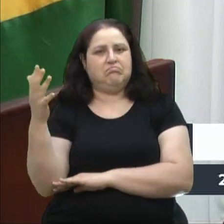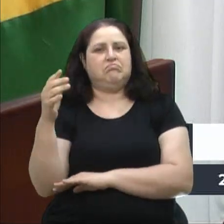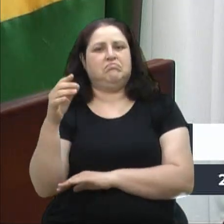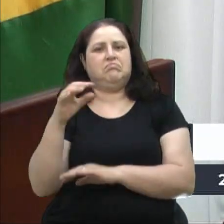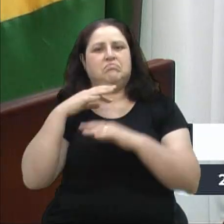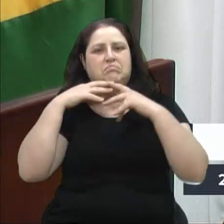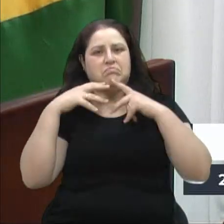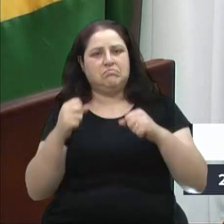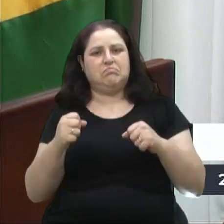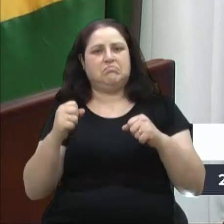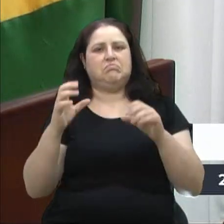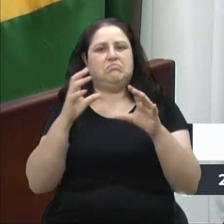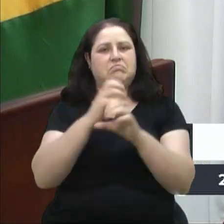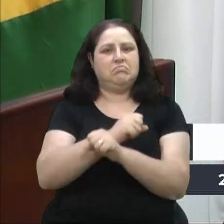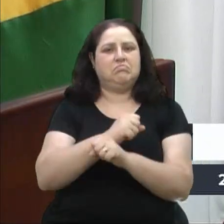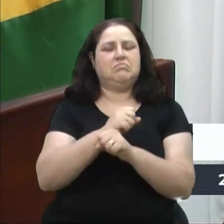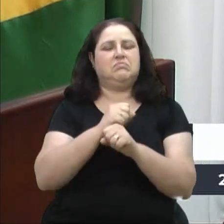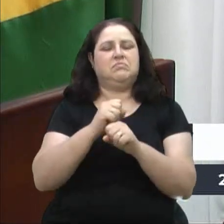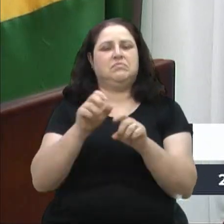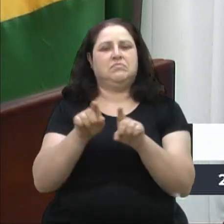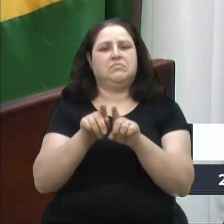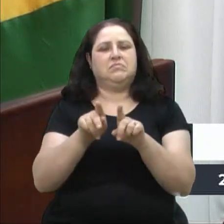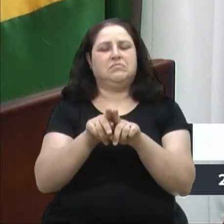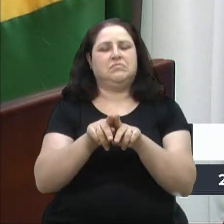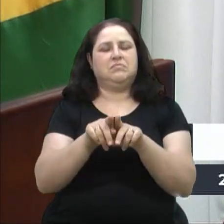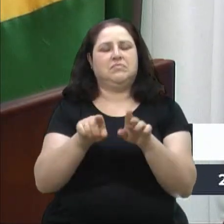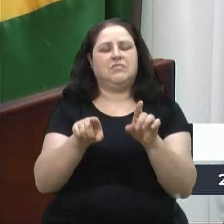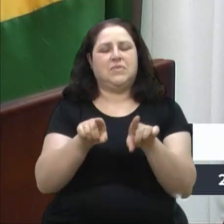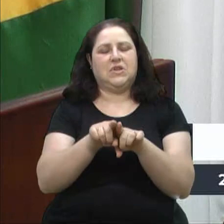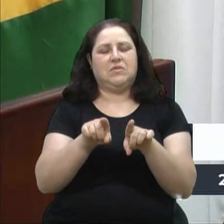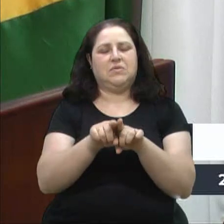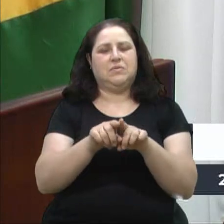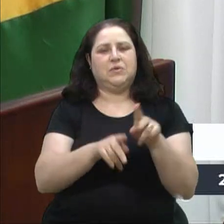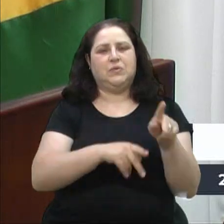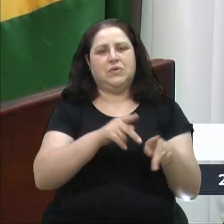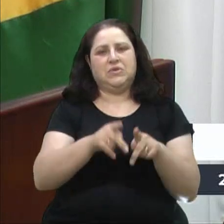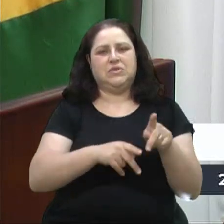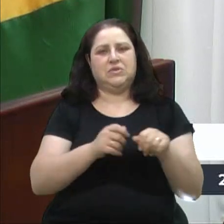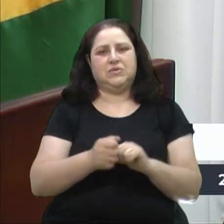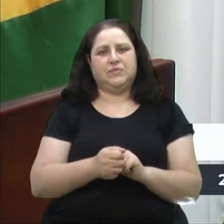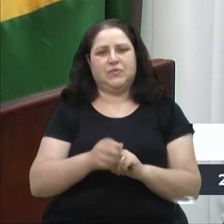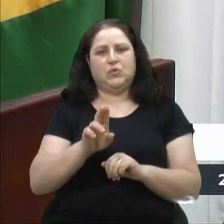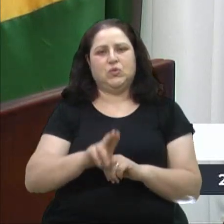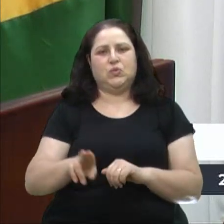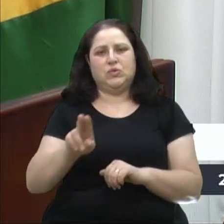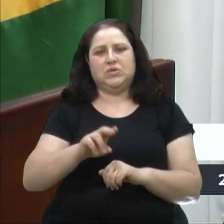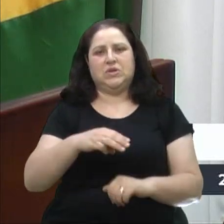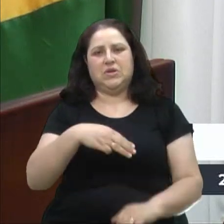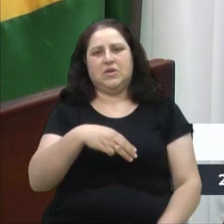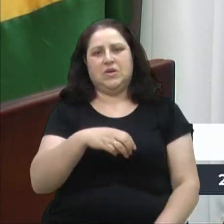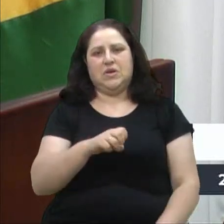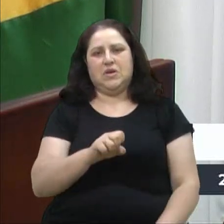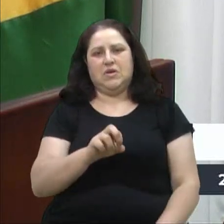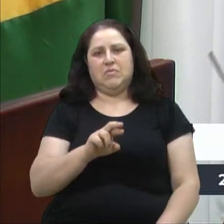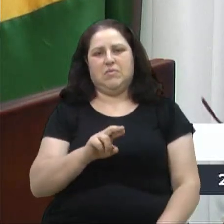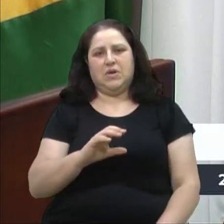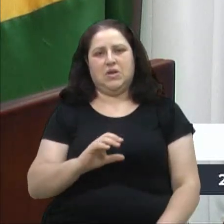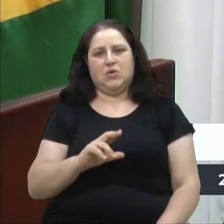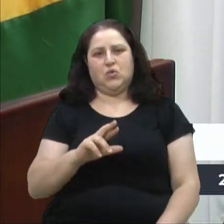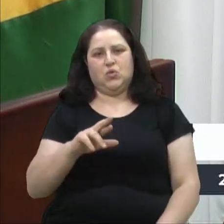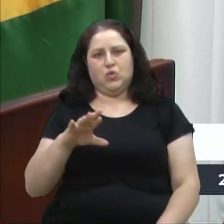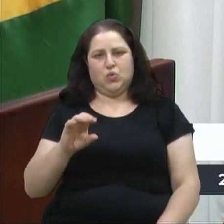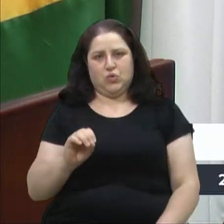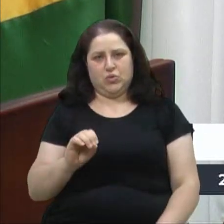Quantos anos fica na natureza? Enfim, essa é uma preocupação, porque na extração